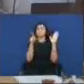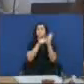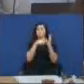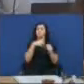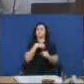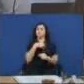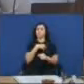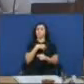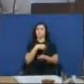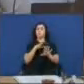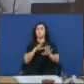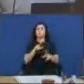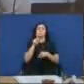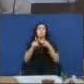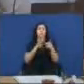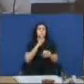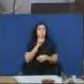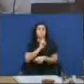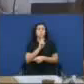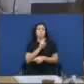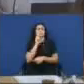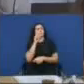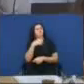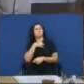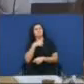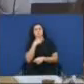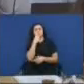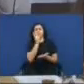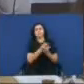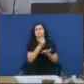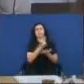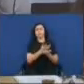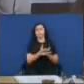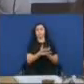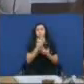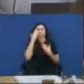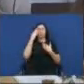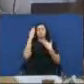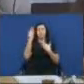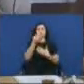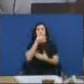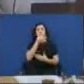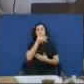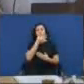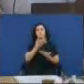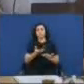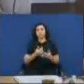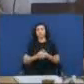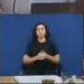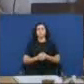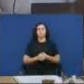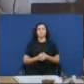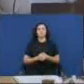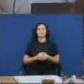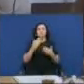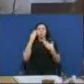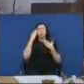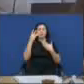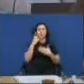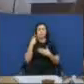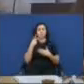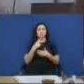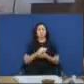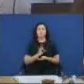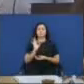específica e muitas vezes a população não vê aquele trabalho sendo realizado. Muito obrigado pela contraparte e pela parte, vereador. Obrigado,